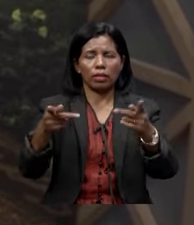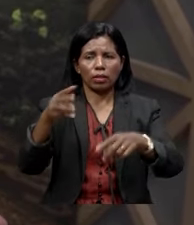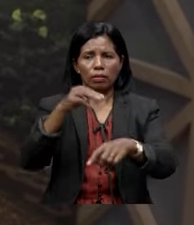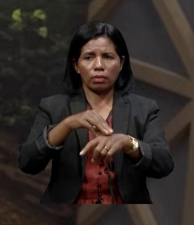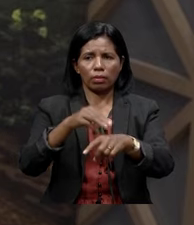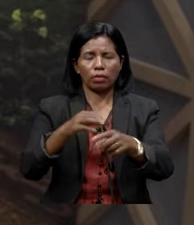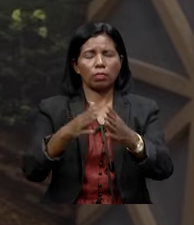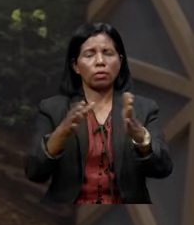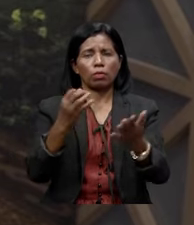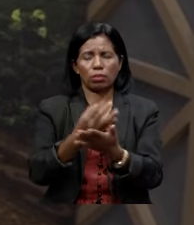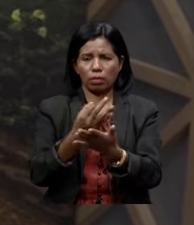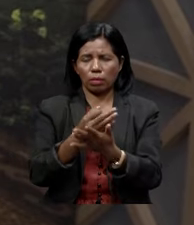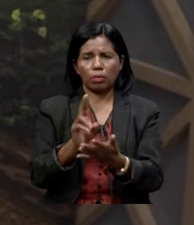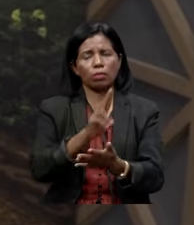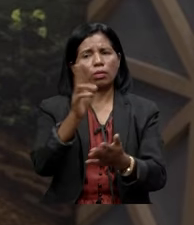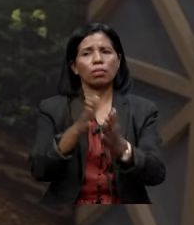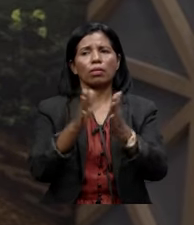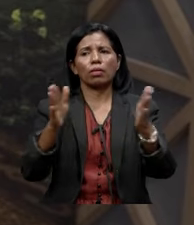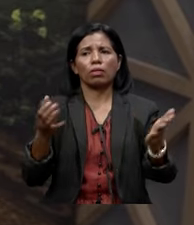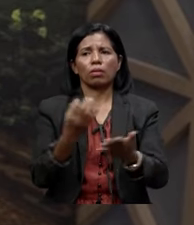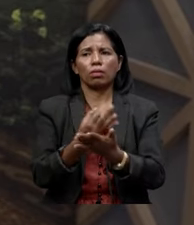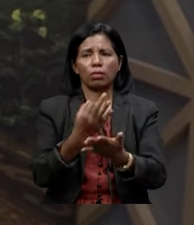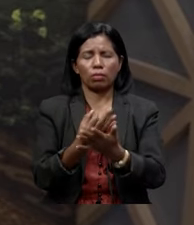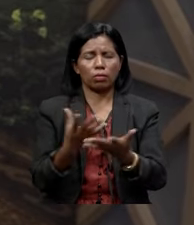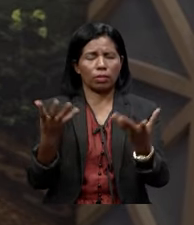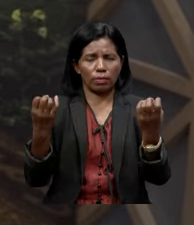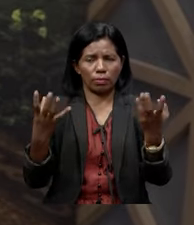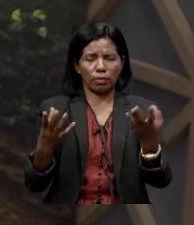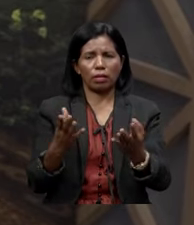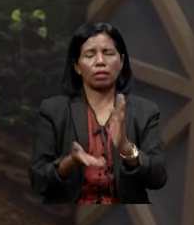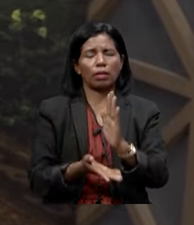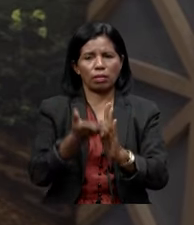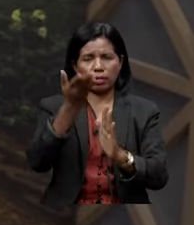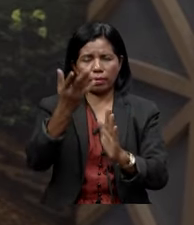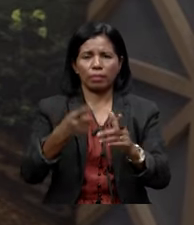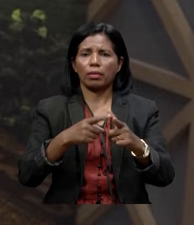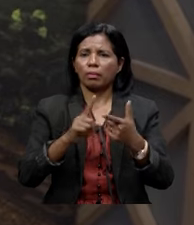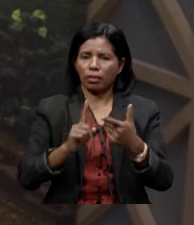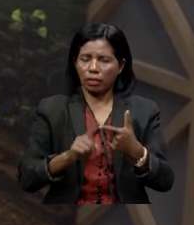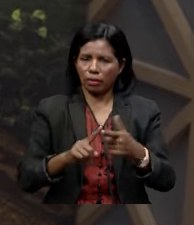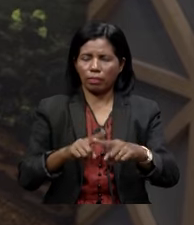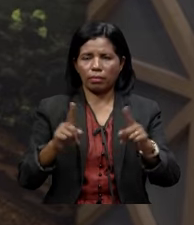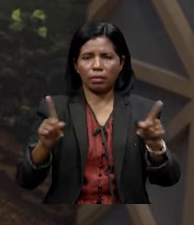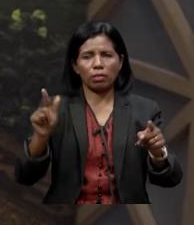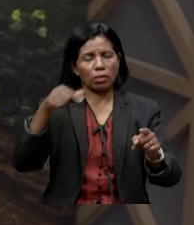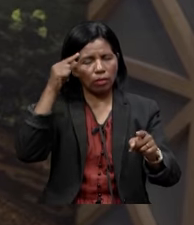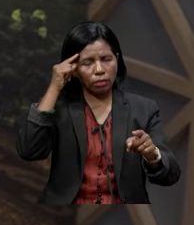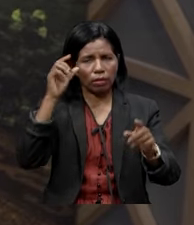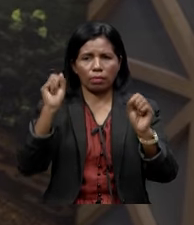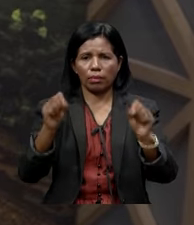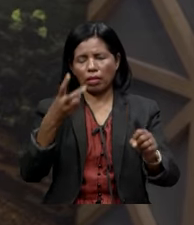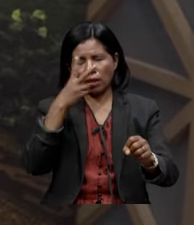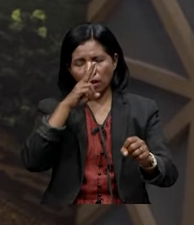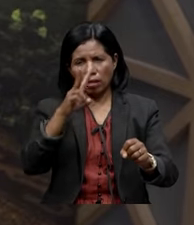muito parecida mas o custo foi foi muito mais alto aqui em Timor o governo conseguiu